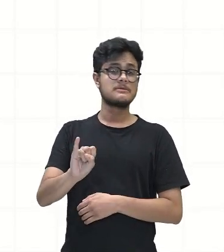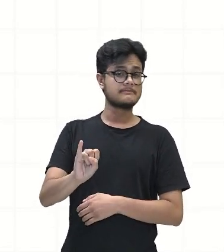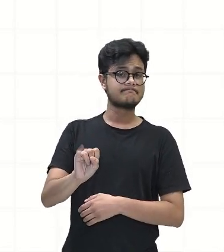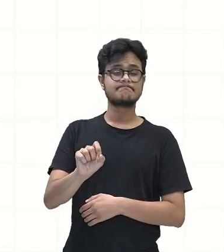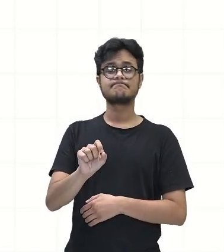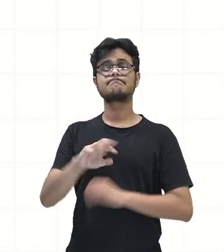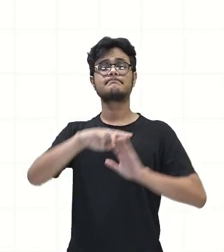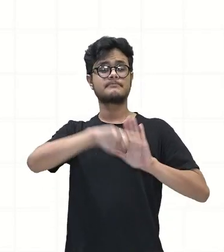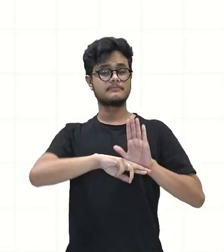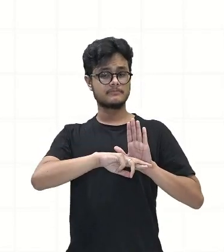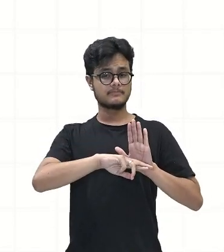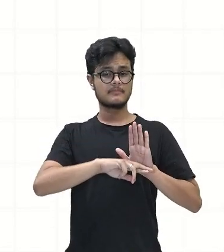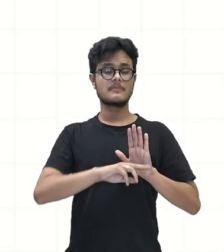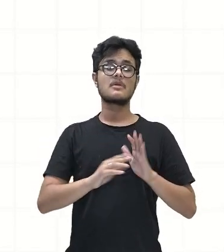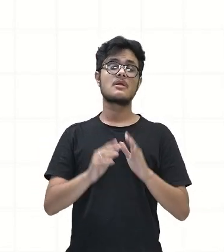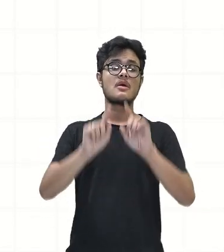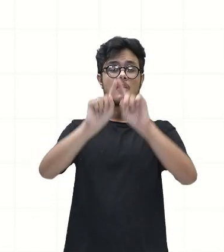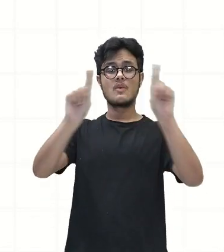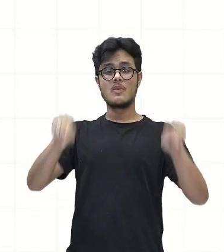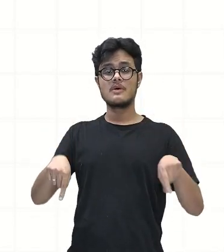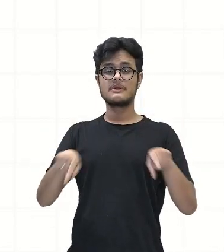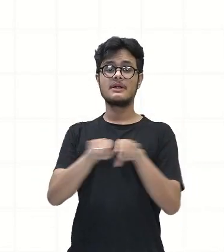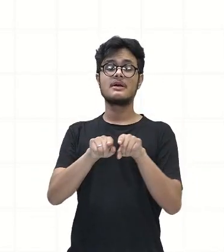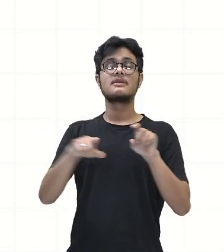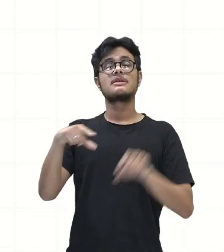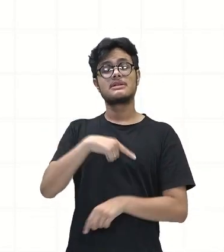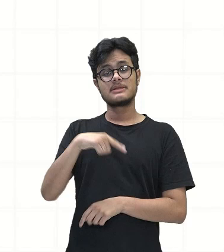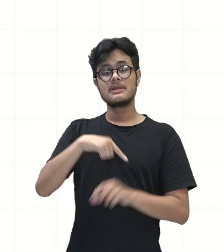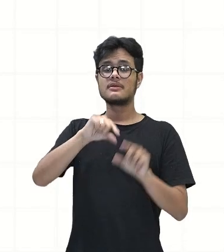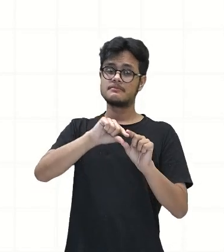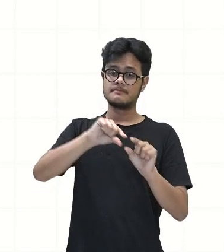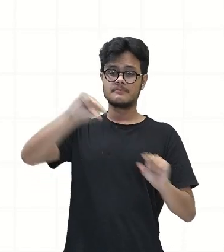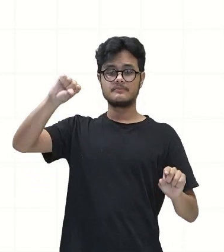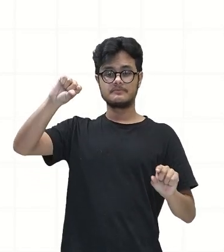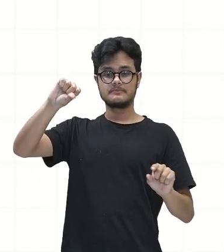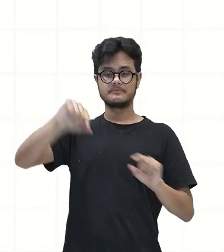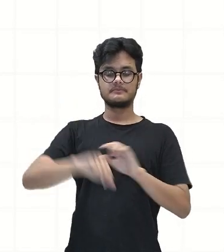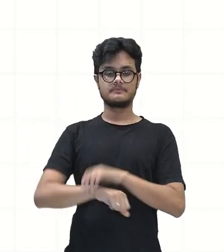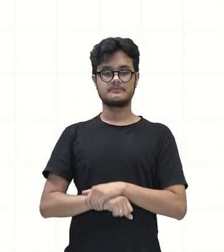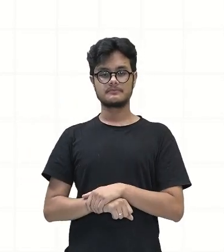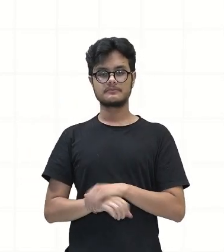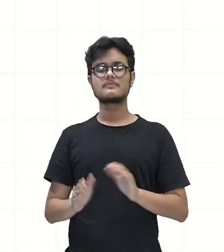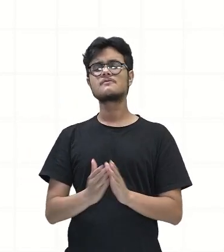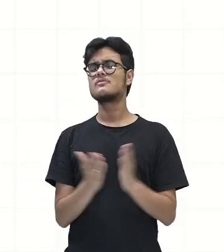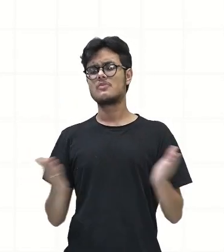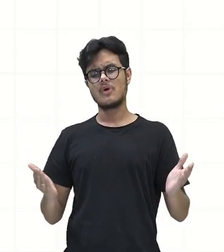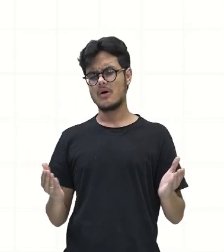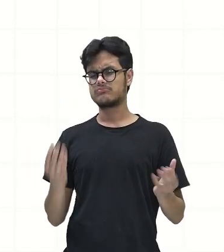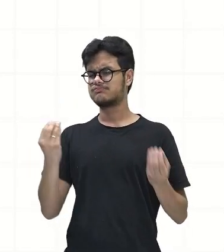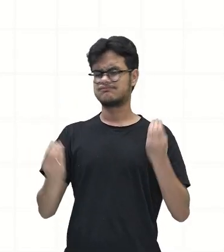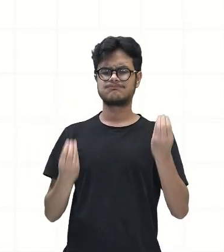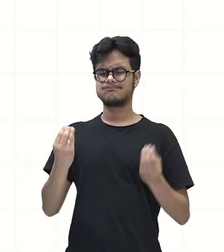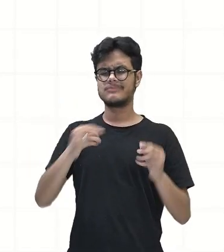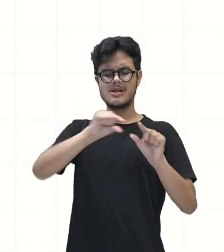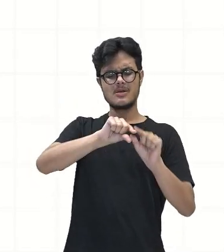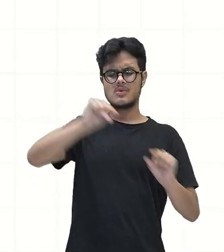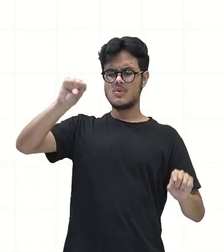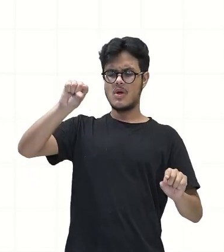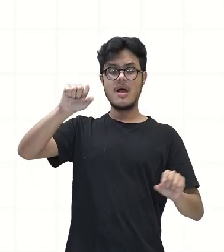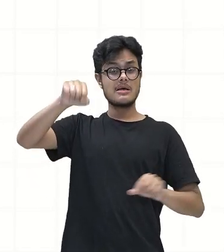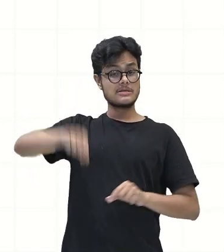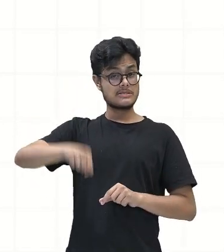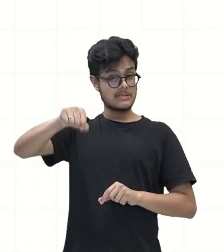um quadrado vai ser justamente a diagonal. Que diagonal? Como assim, né? Eu vou